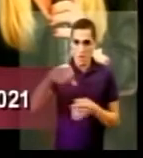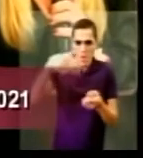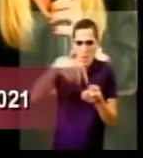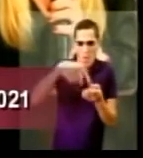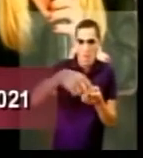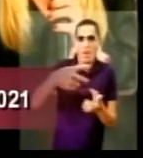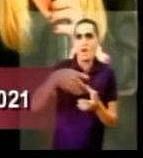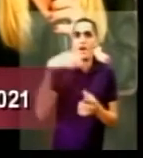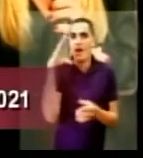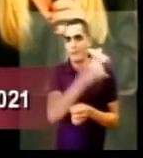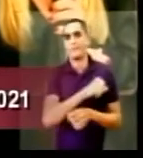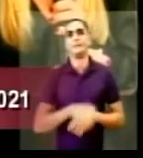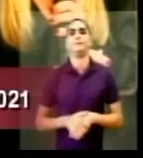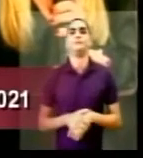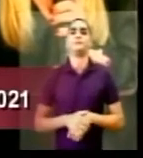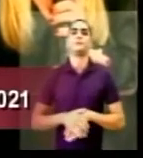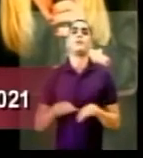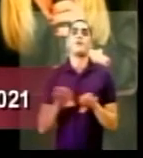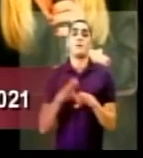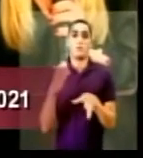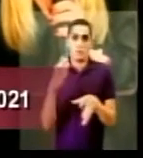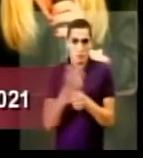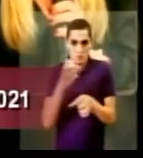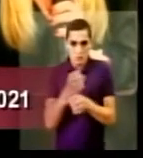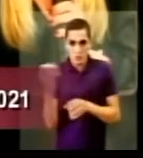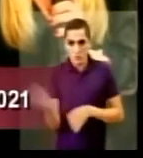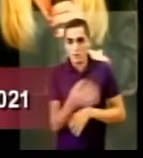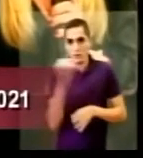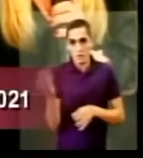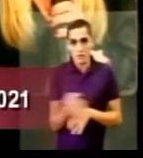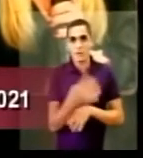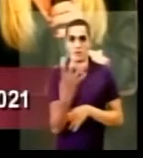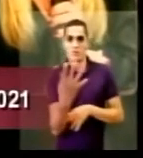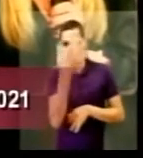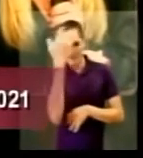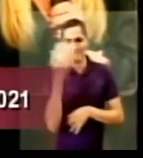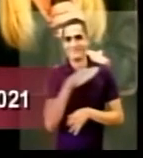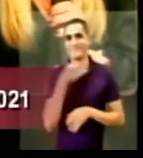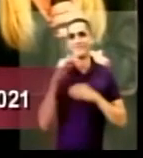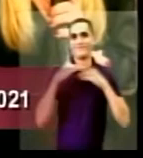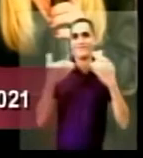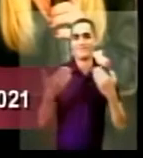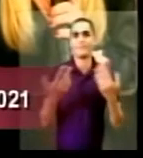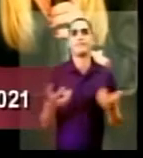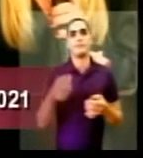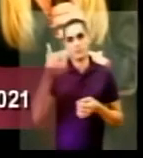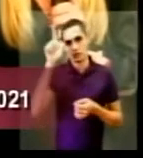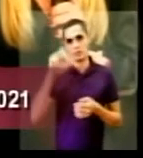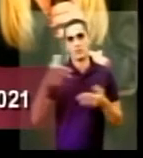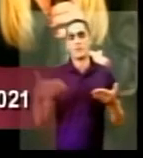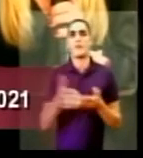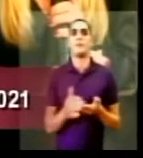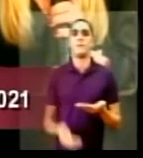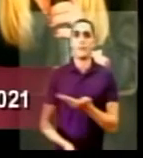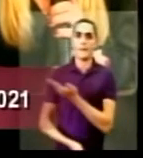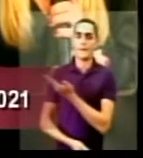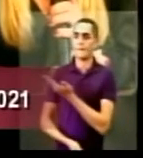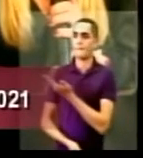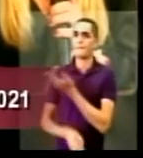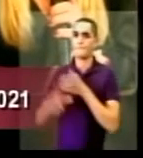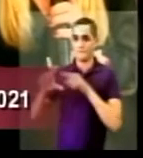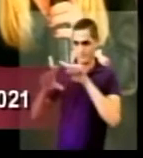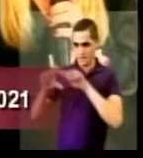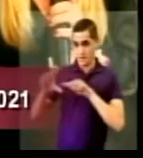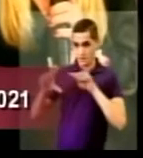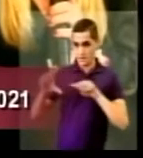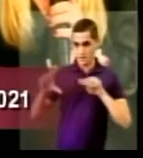rápidos. Nós tivemos também na atualização 4 novos óbitos de ontem para hoje. Próximo. Então, essa é a nossa curva de